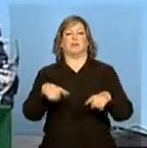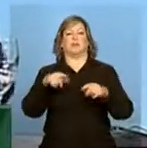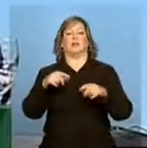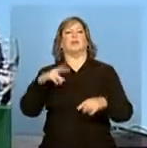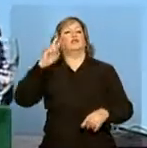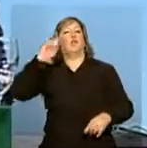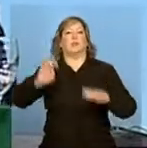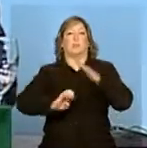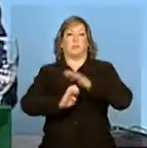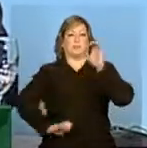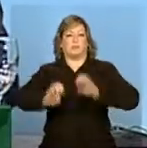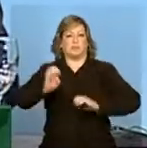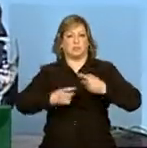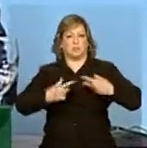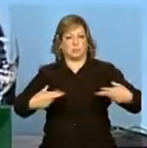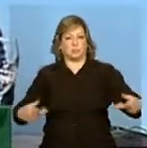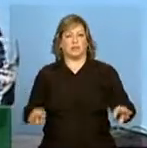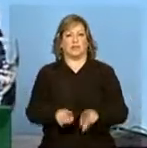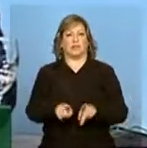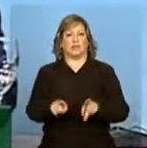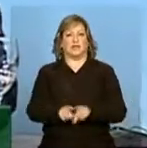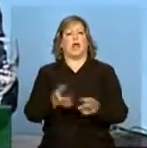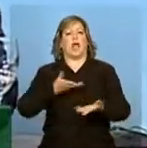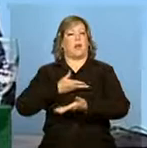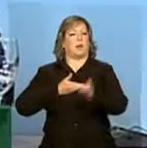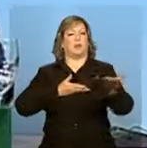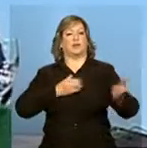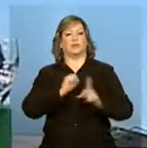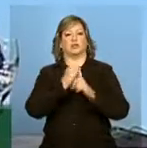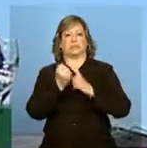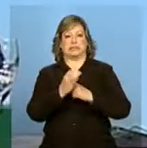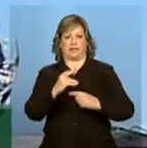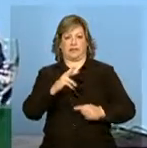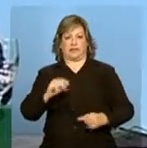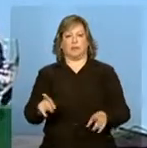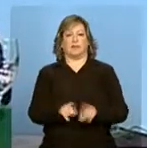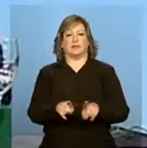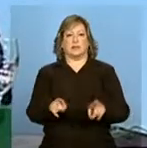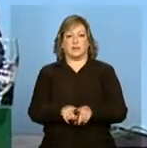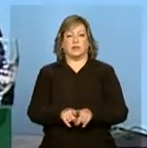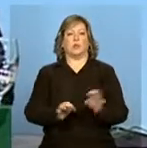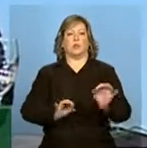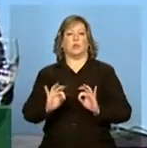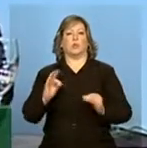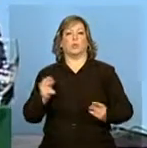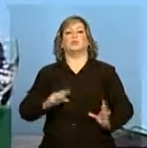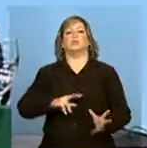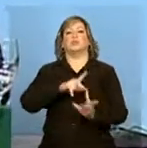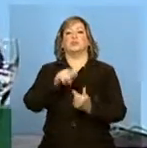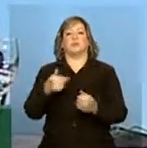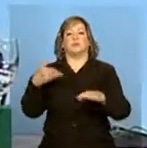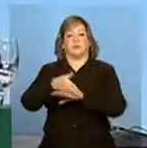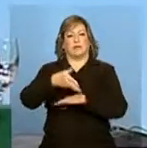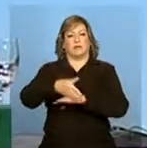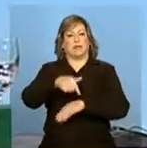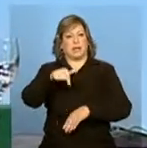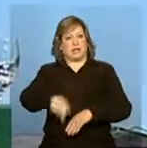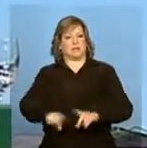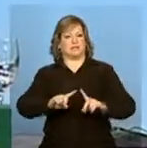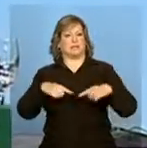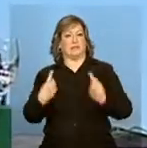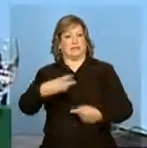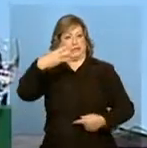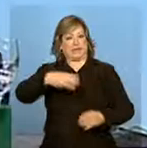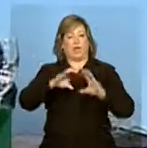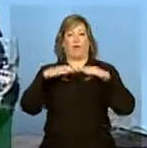empregadores, os companheiros da sociedade civil e de organismos internacionais que participaram desta